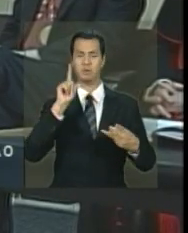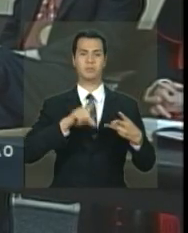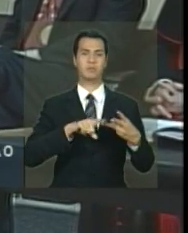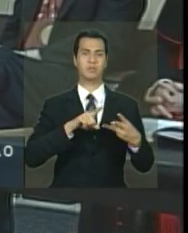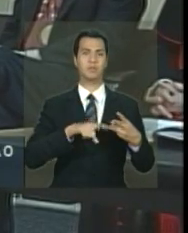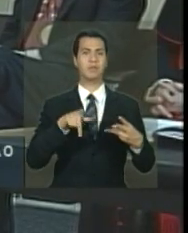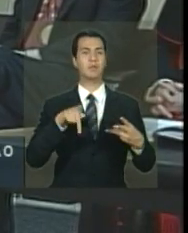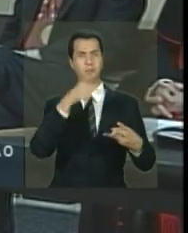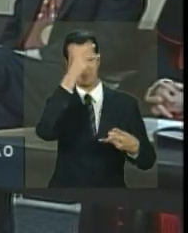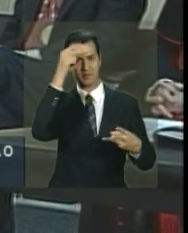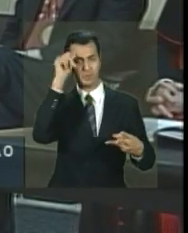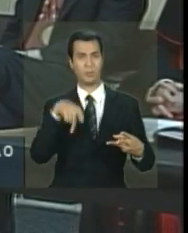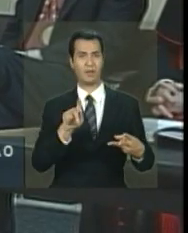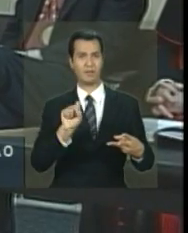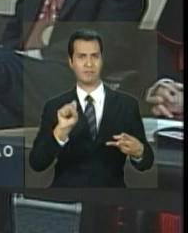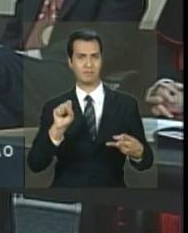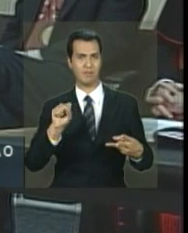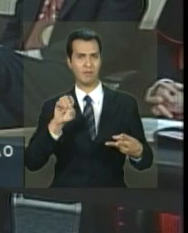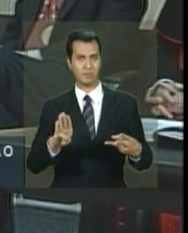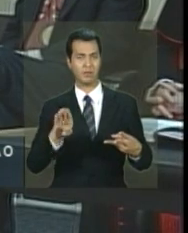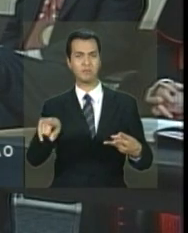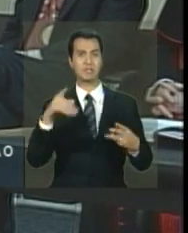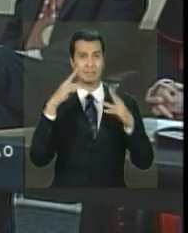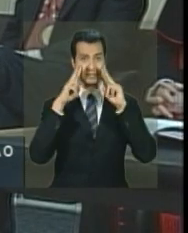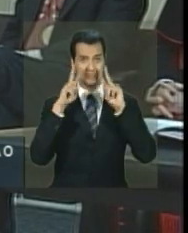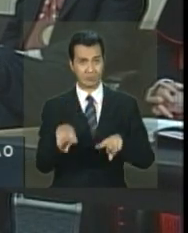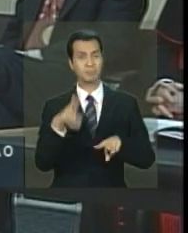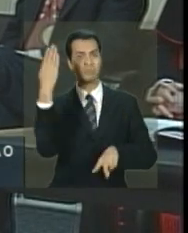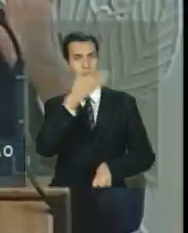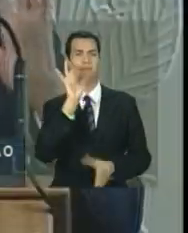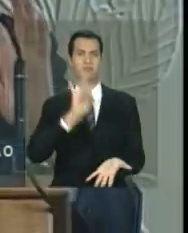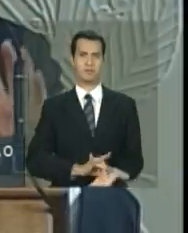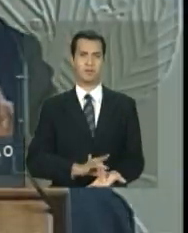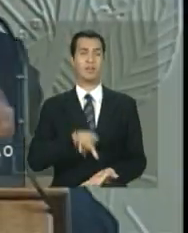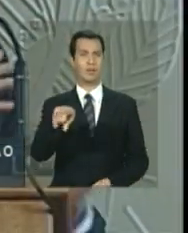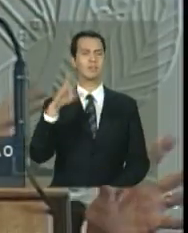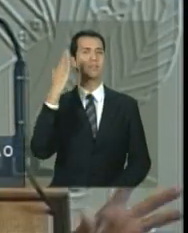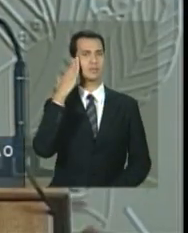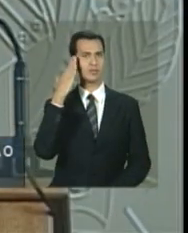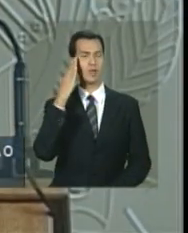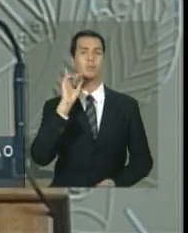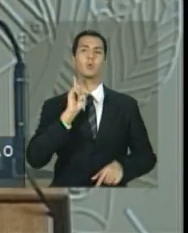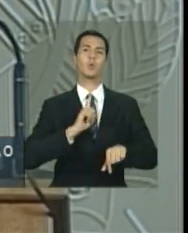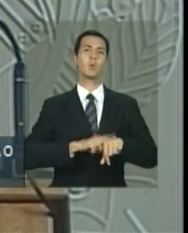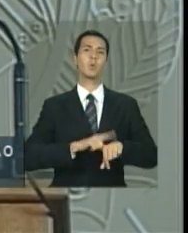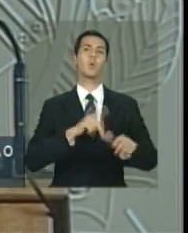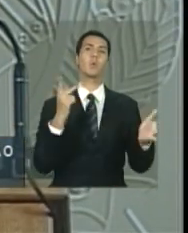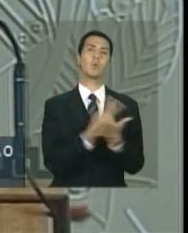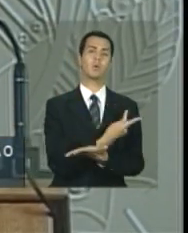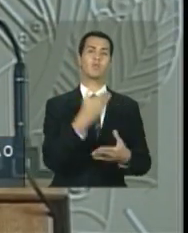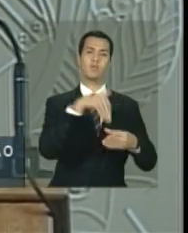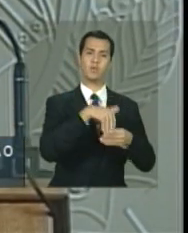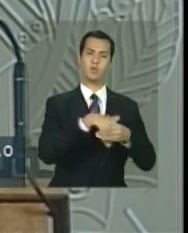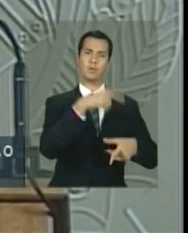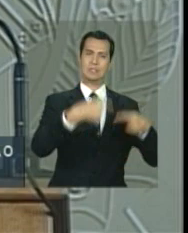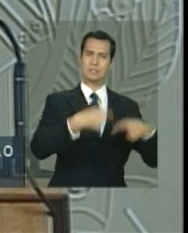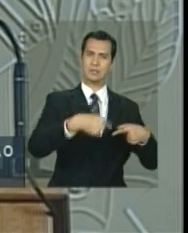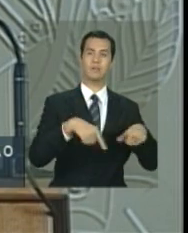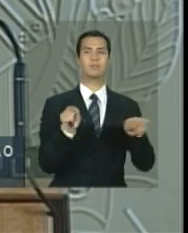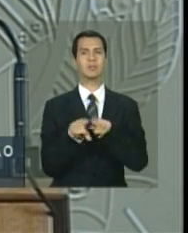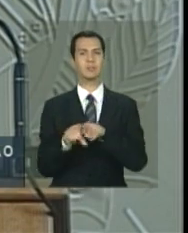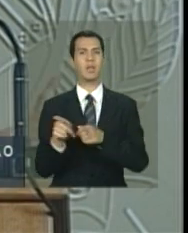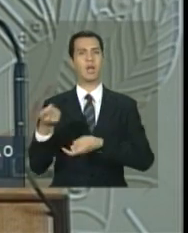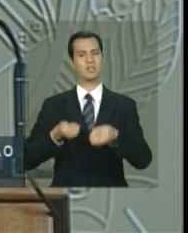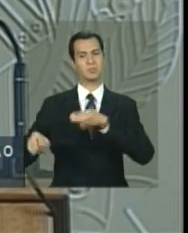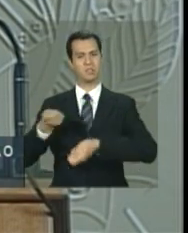Gilberto Carvalho, são testemunhas deste fato. Ela distingue muito bem o momento político eleitoral do momento político administrativo. O